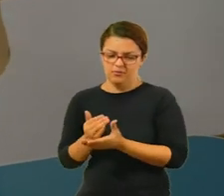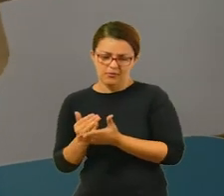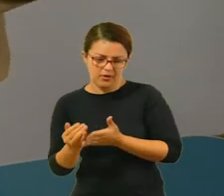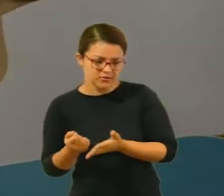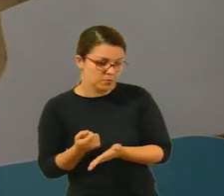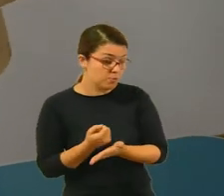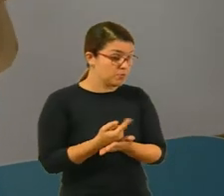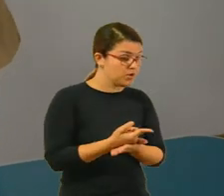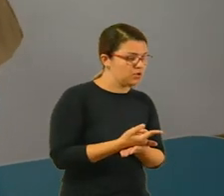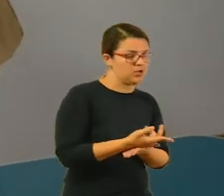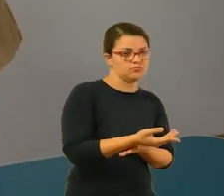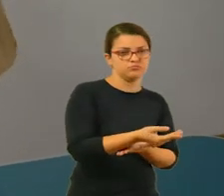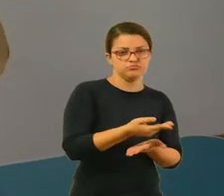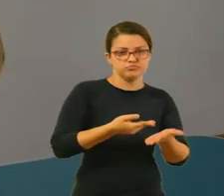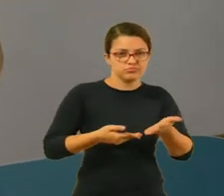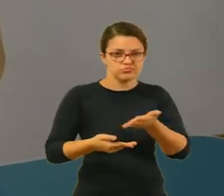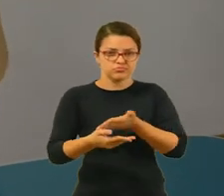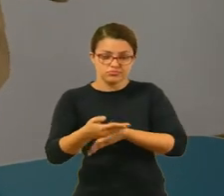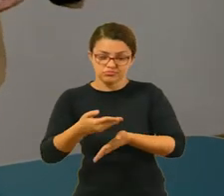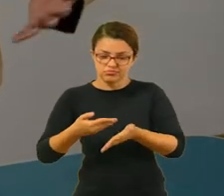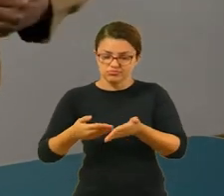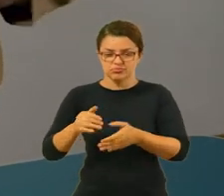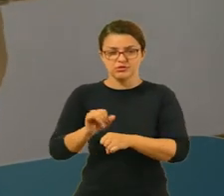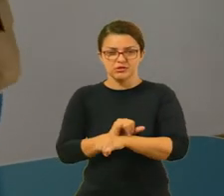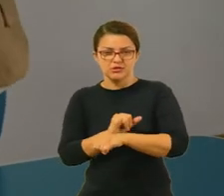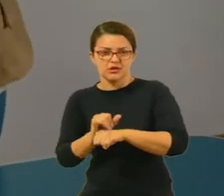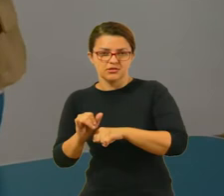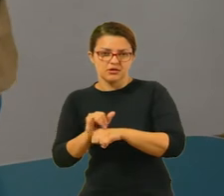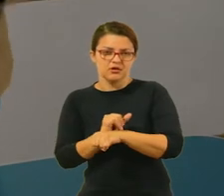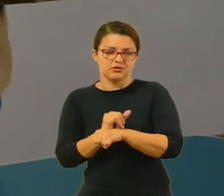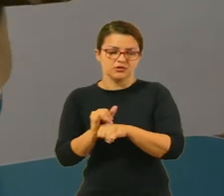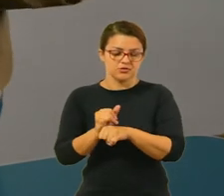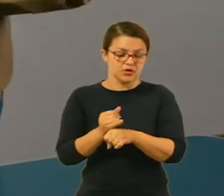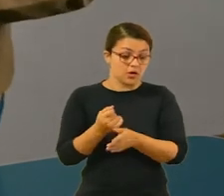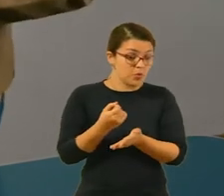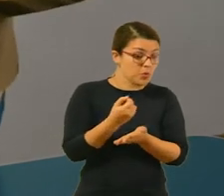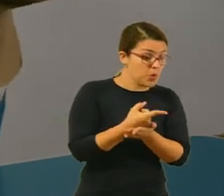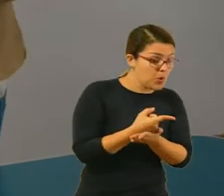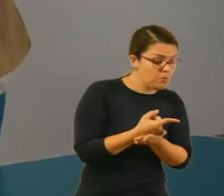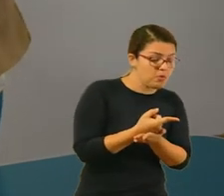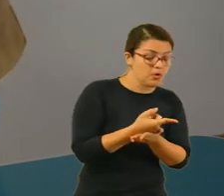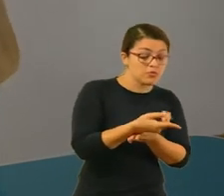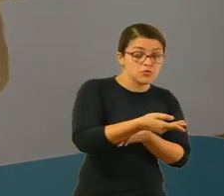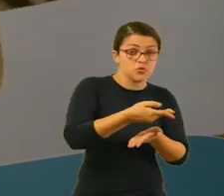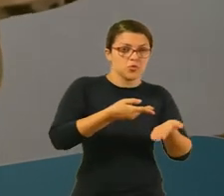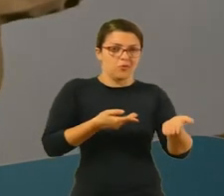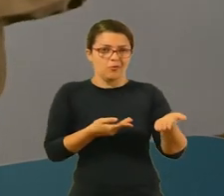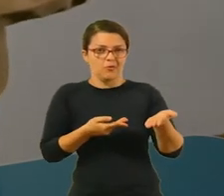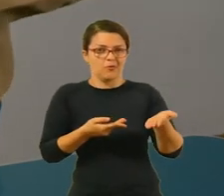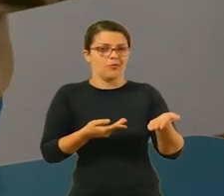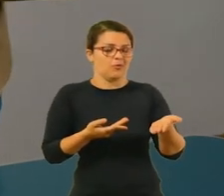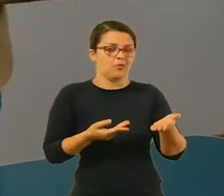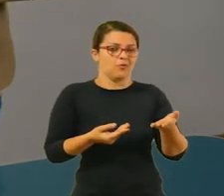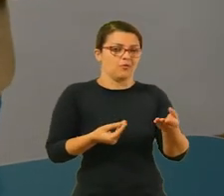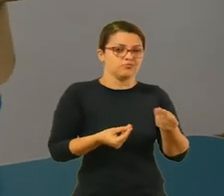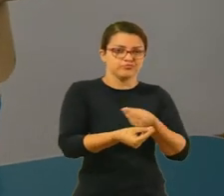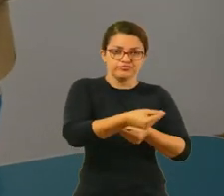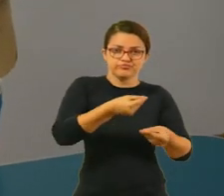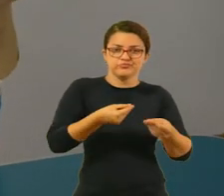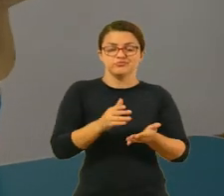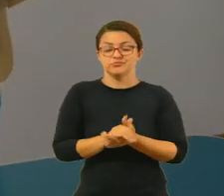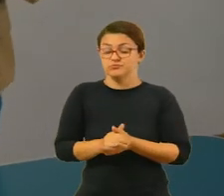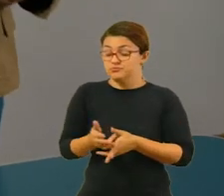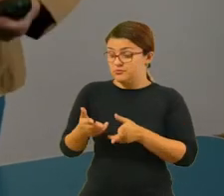né? Para ela comprando e vá sugerindo situações, problema para que ela compre, que ela faça troco, ainda com